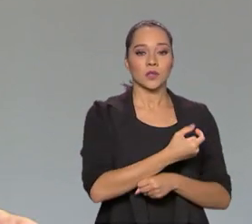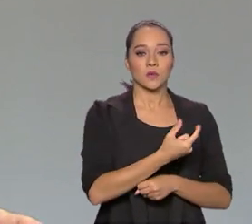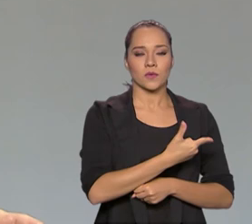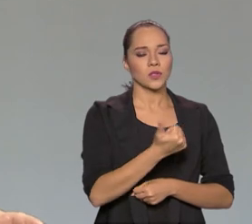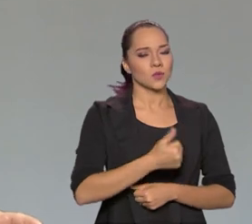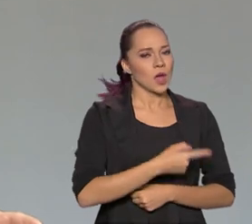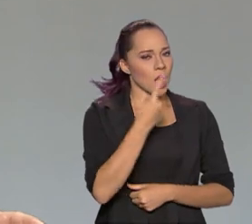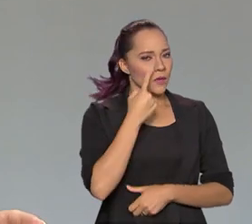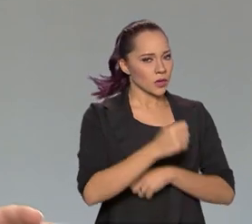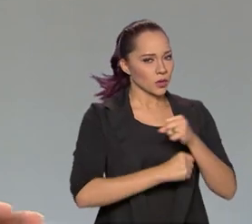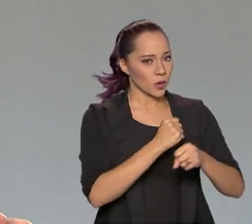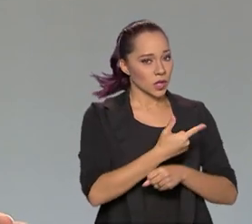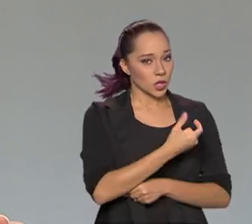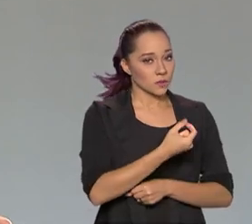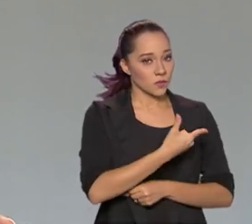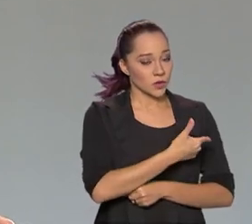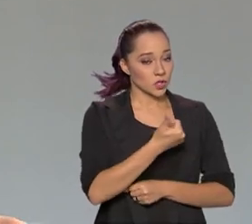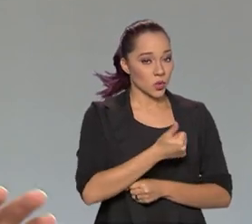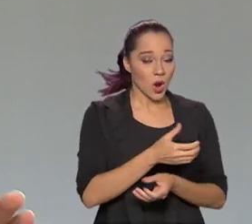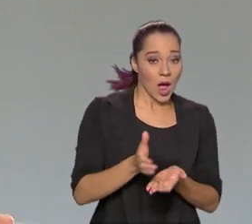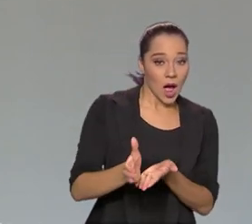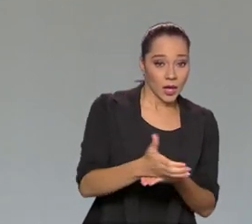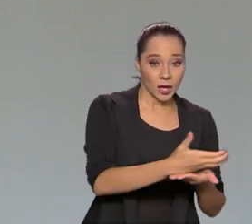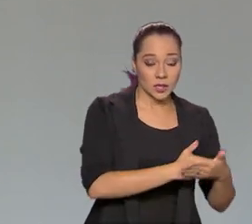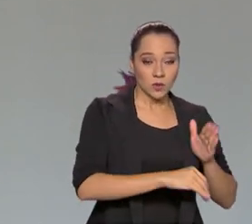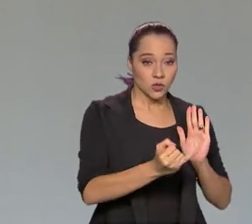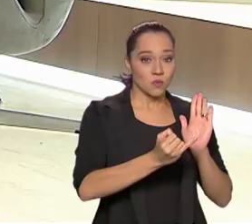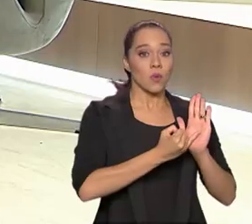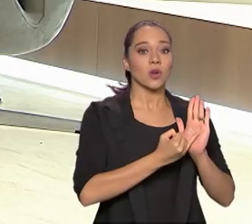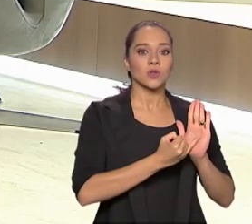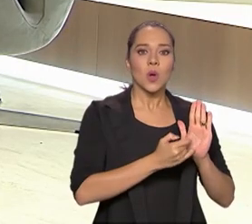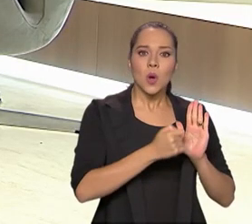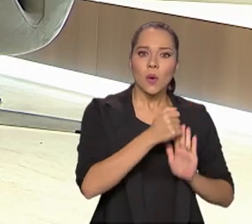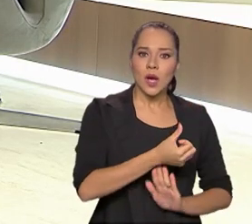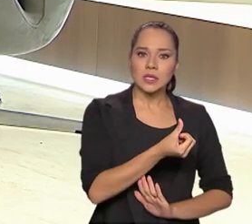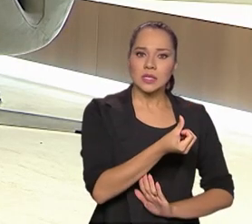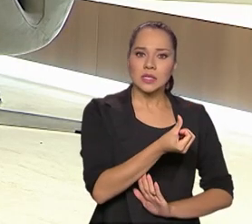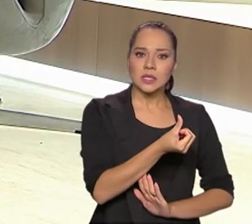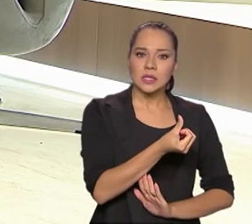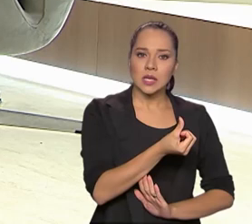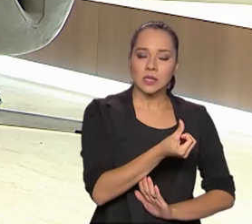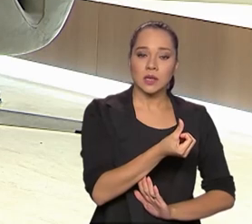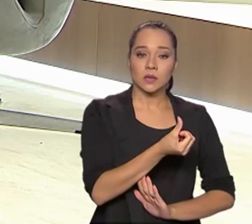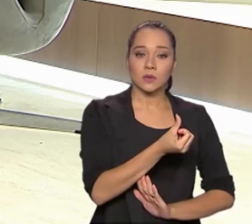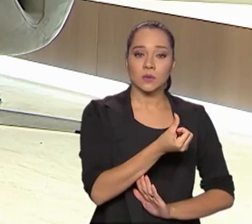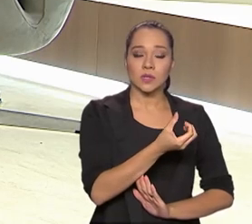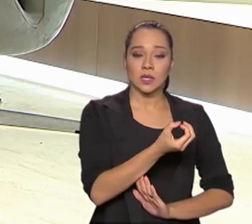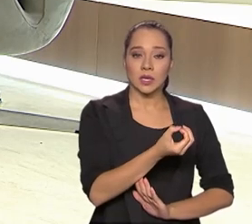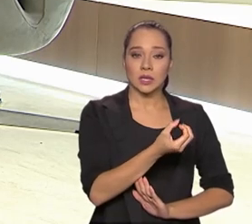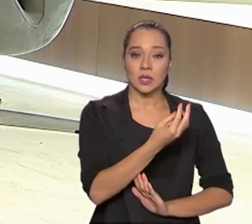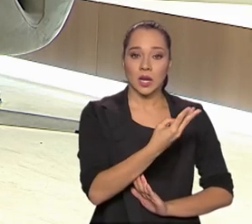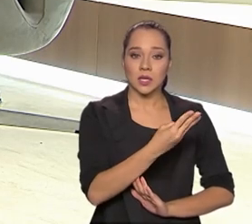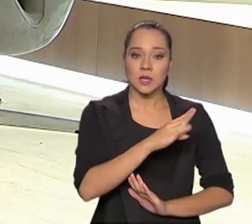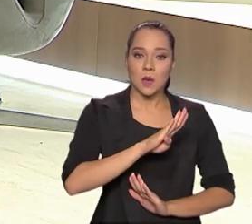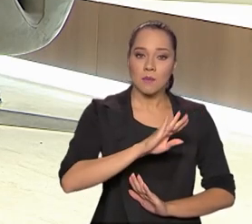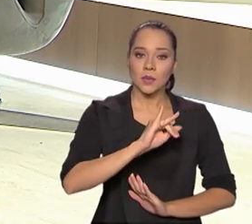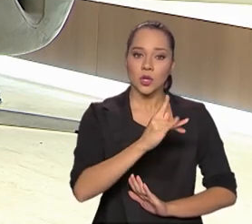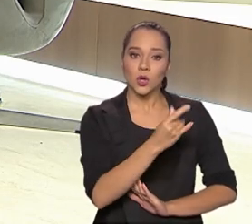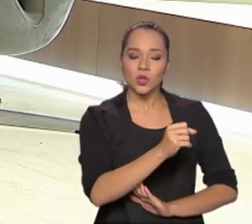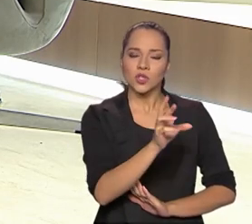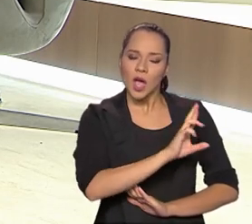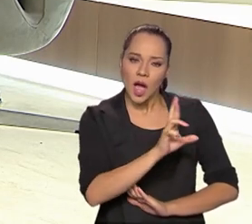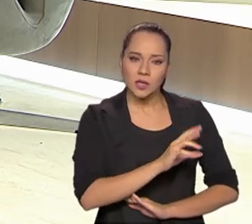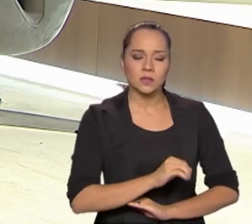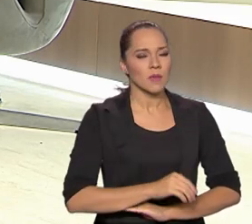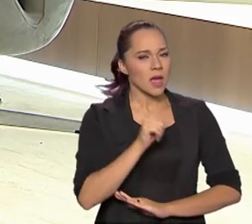vi que em 2021 a arrecadação de impostos ela chega a quase 603 bilhões de reais.